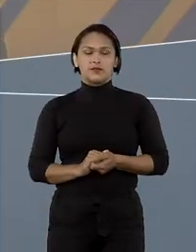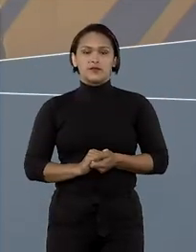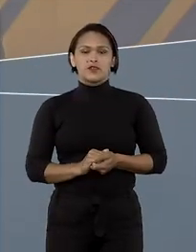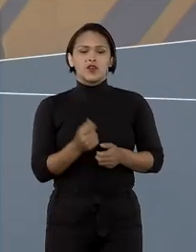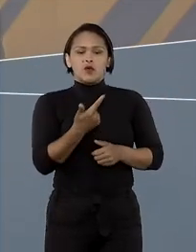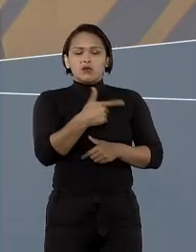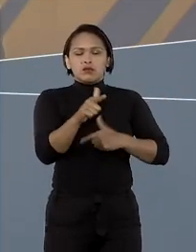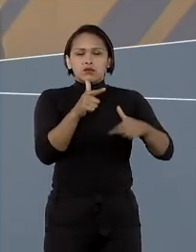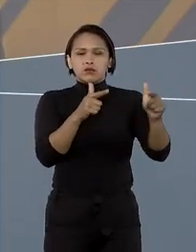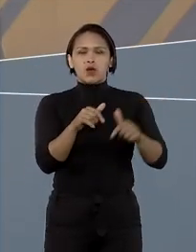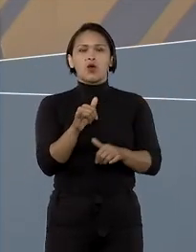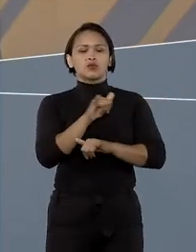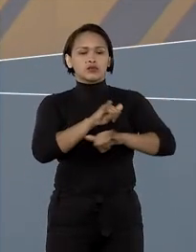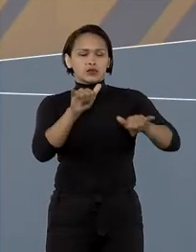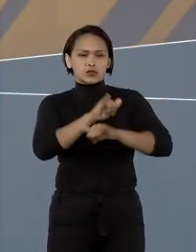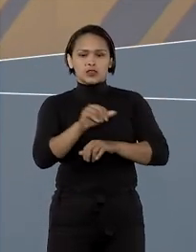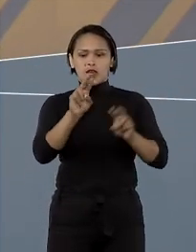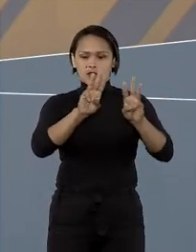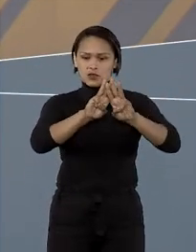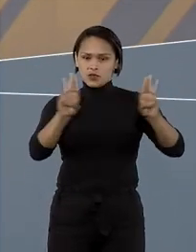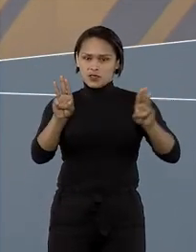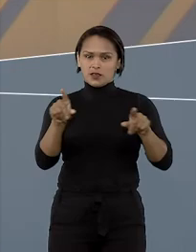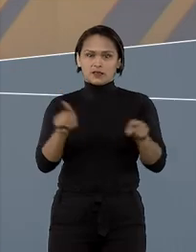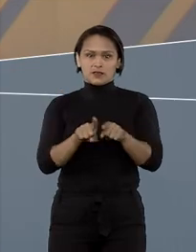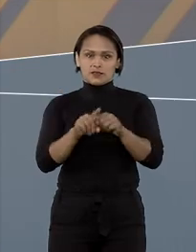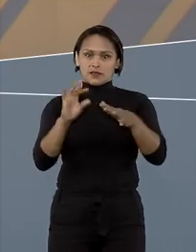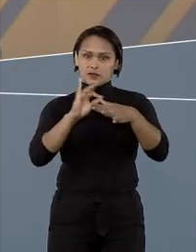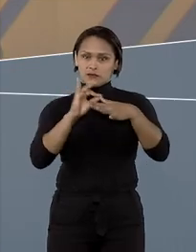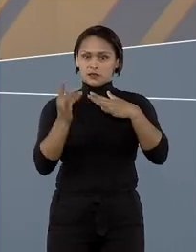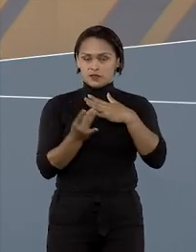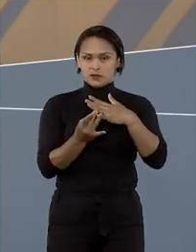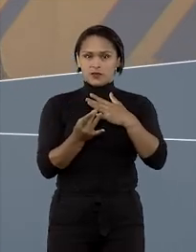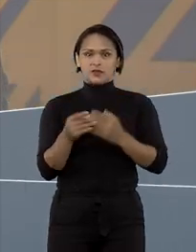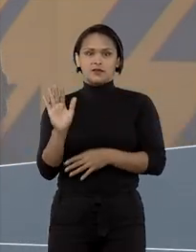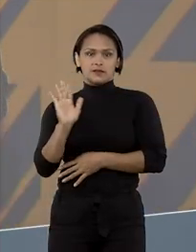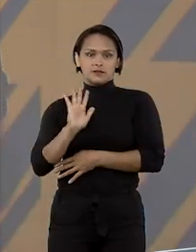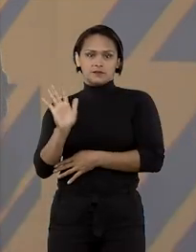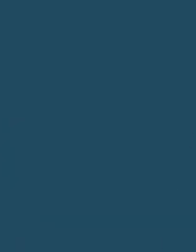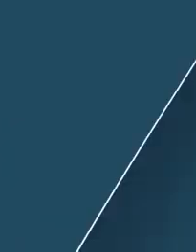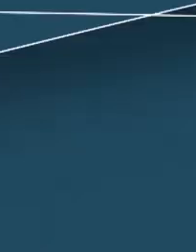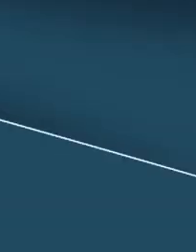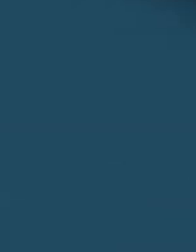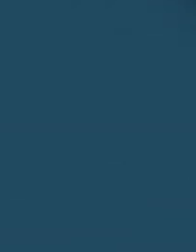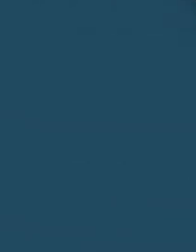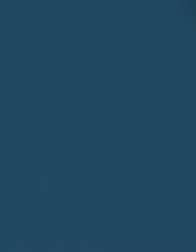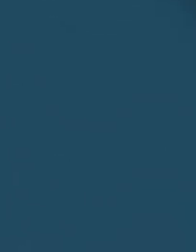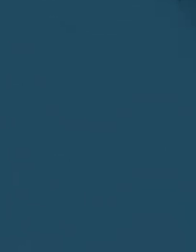Você confere outras notícias no site do STJ e nas nossas redes sociais. Até a próxima!